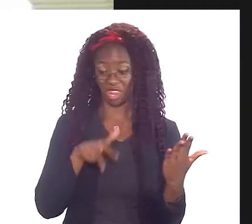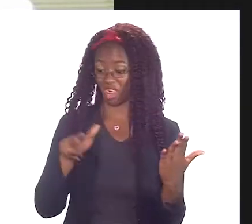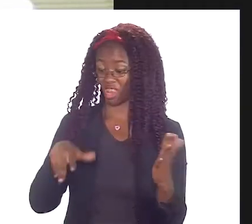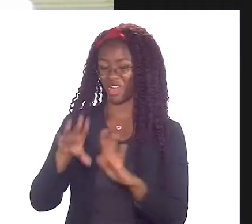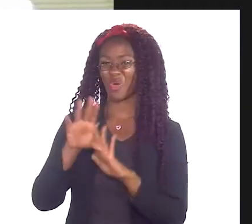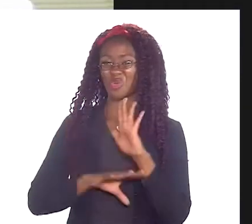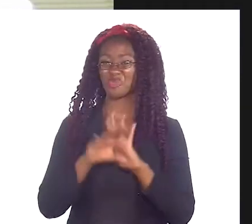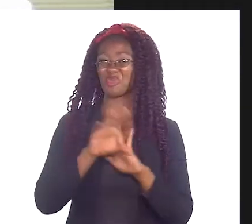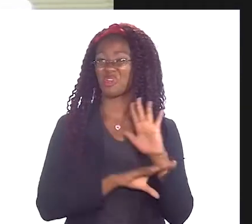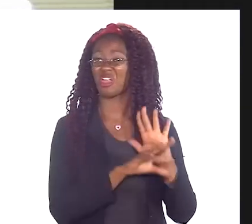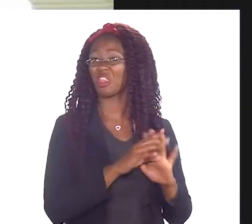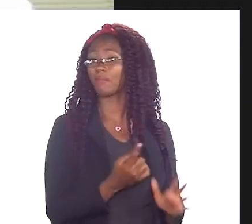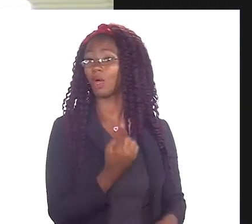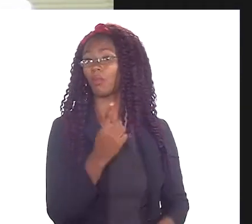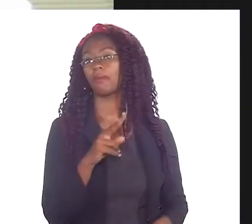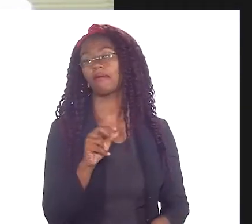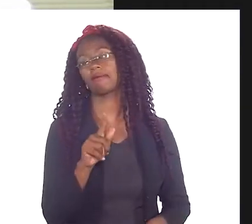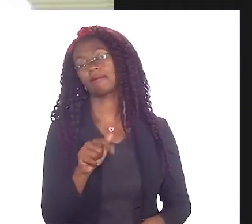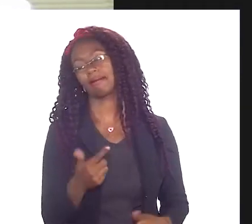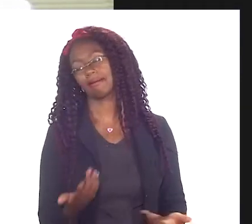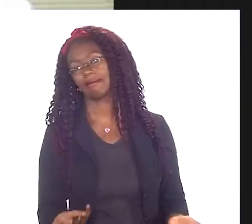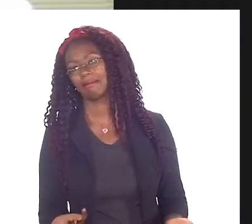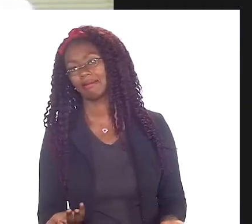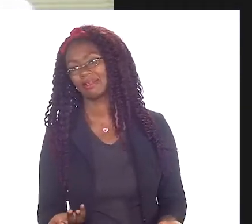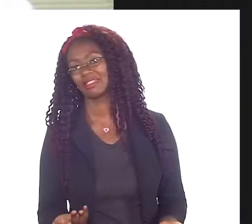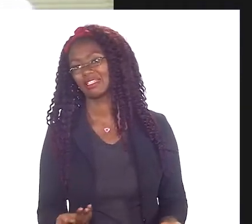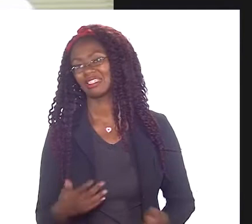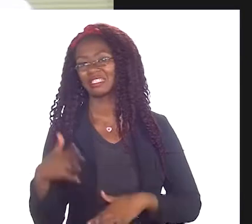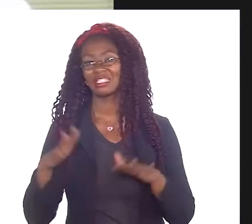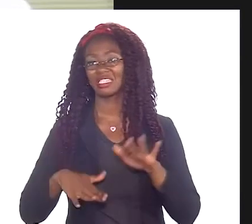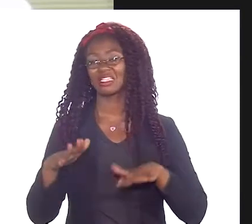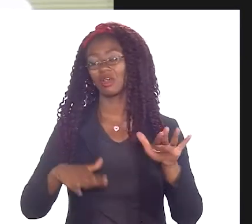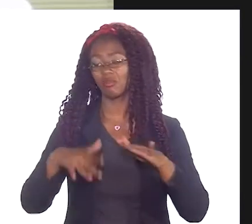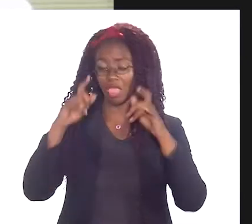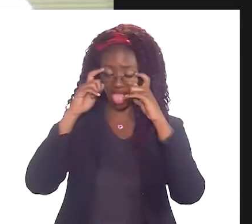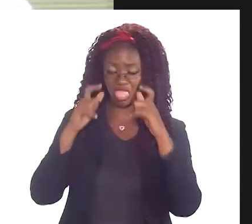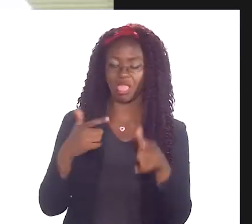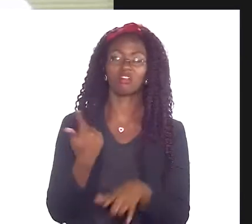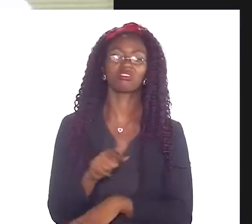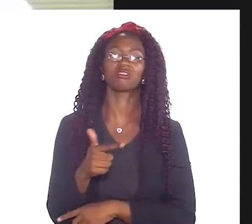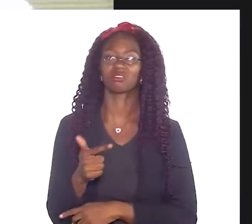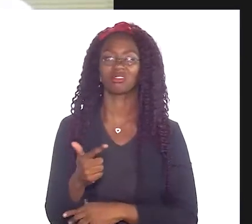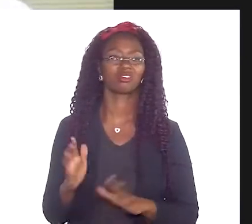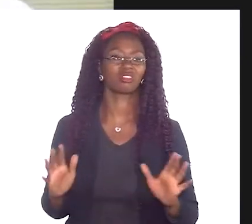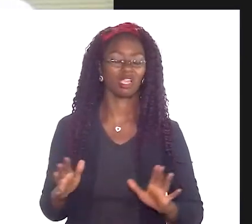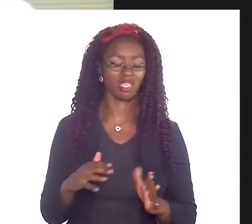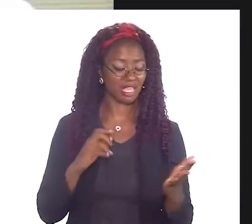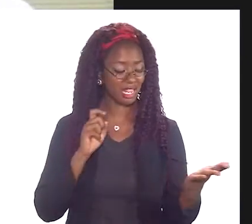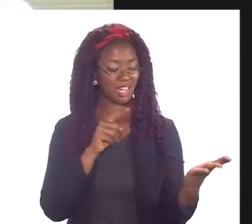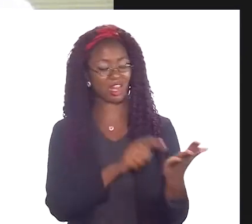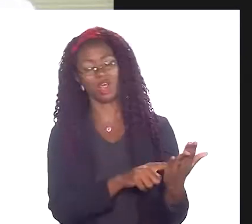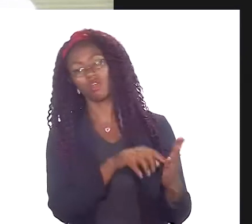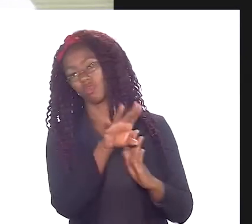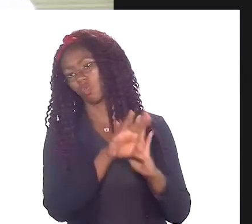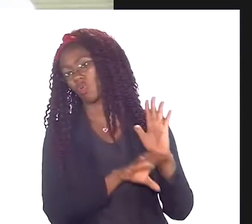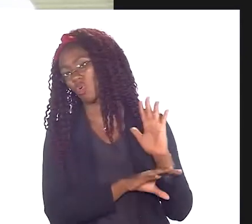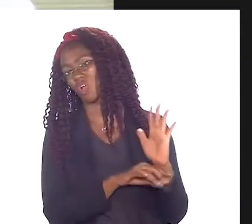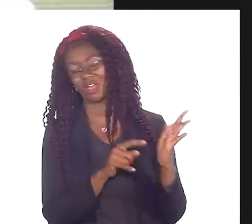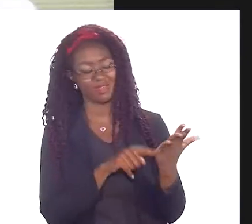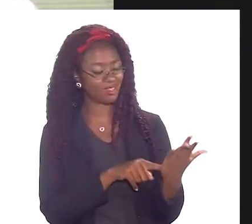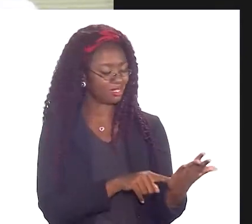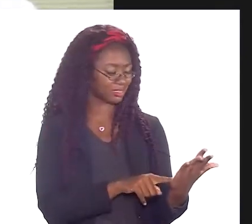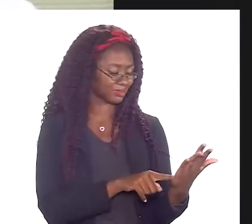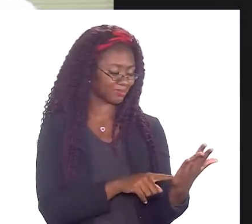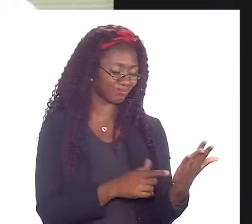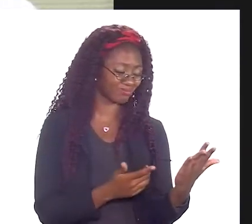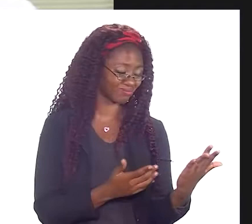vezes milhares de currículos por uma vaga e não dão a atenção devida quando eles chegam no início do seu currículo e